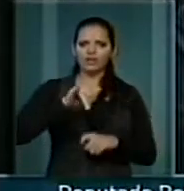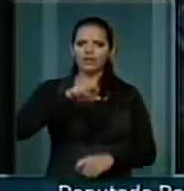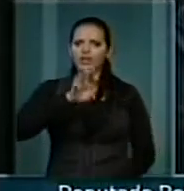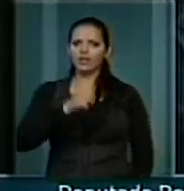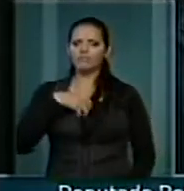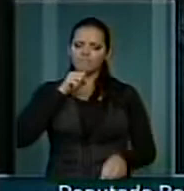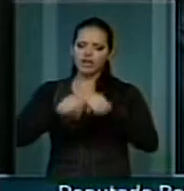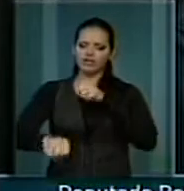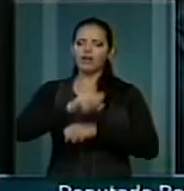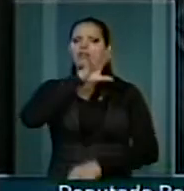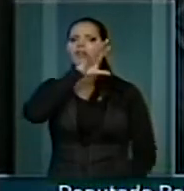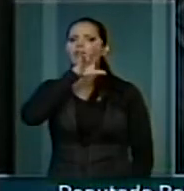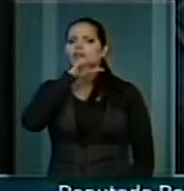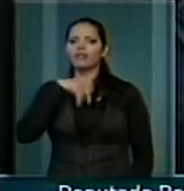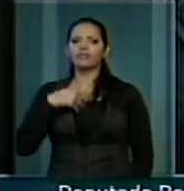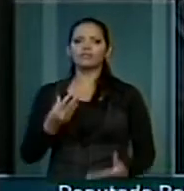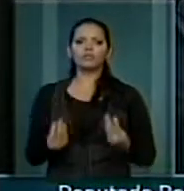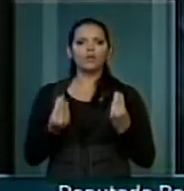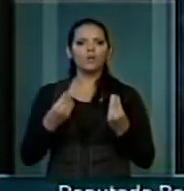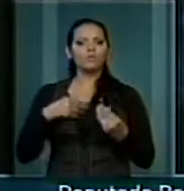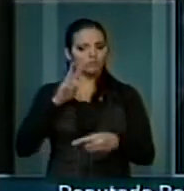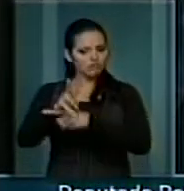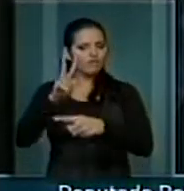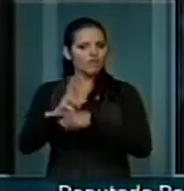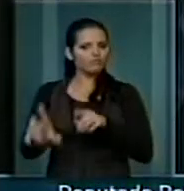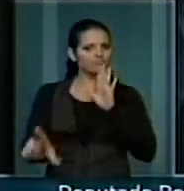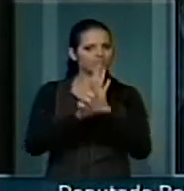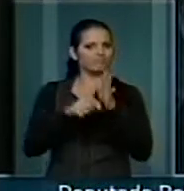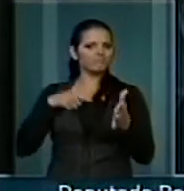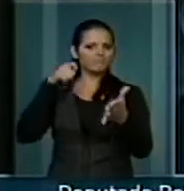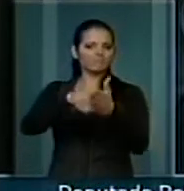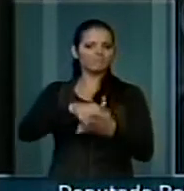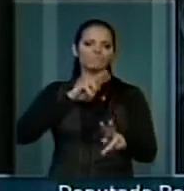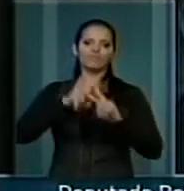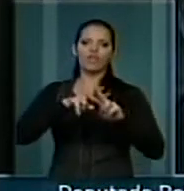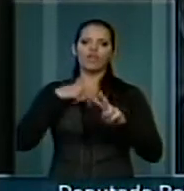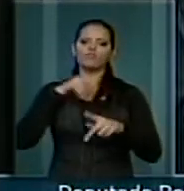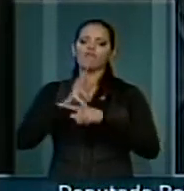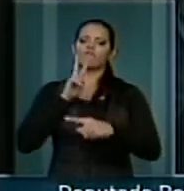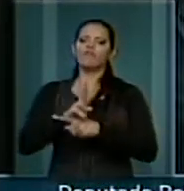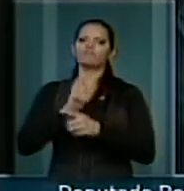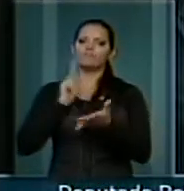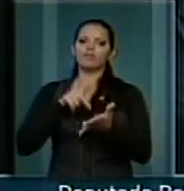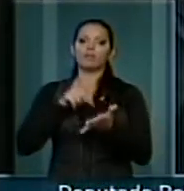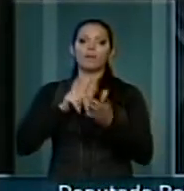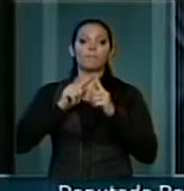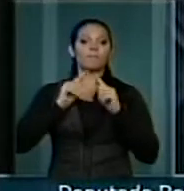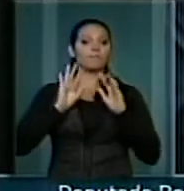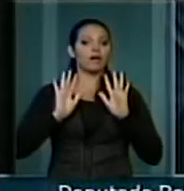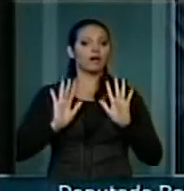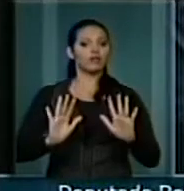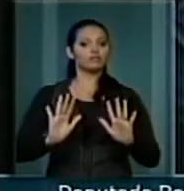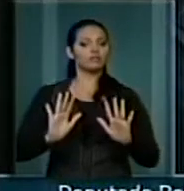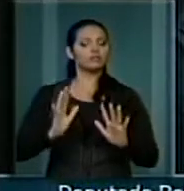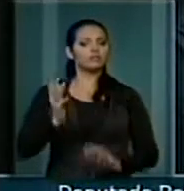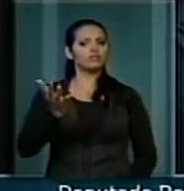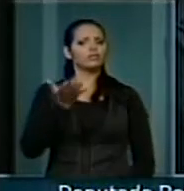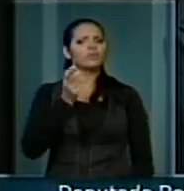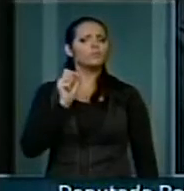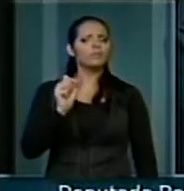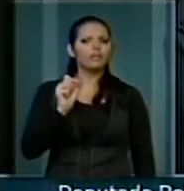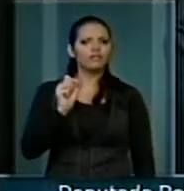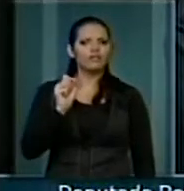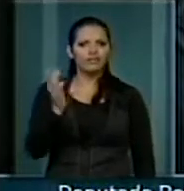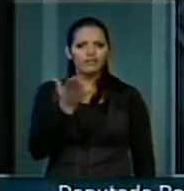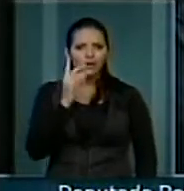extinção. E eu defendo mesmo esta rigorosa punição nesses casos. Mas se pretende, se